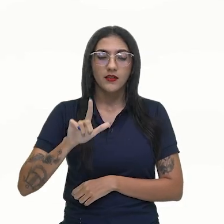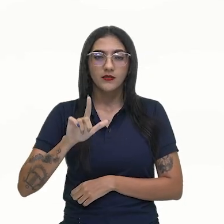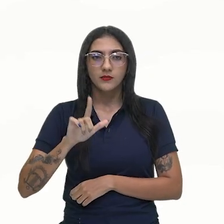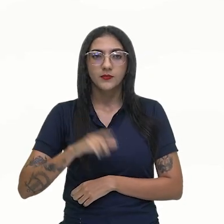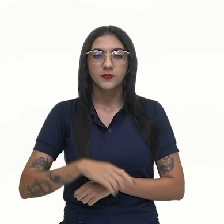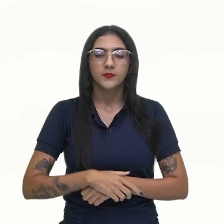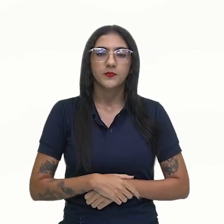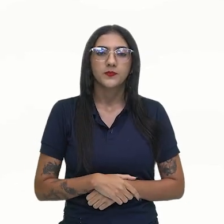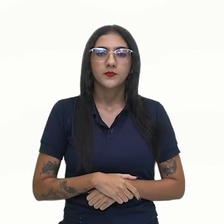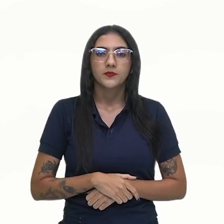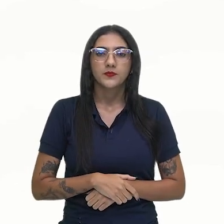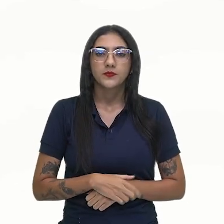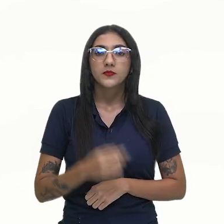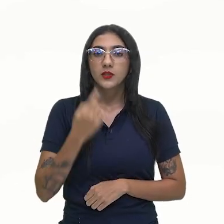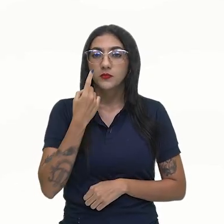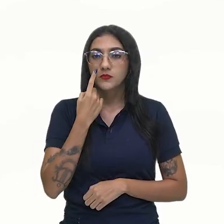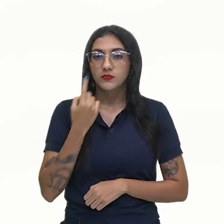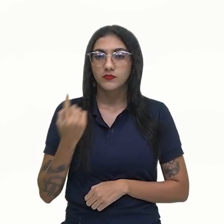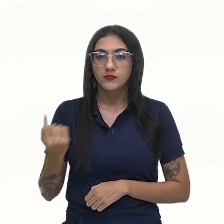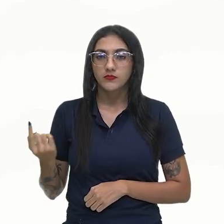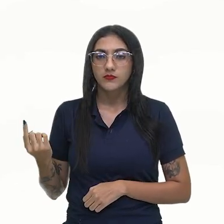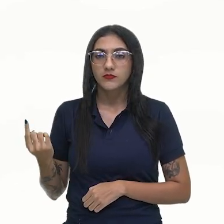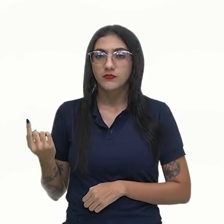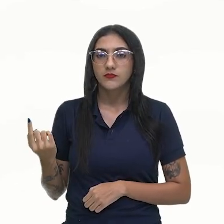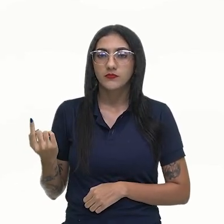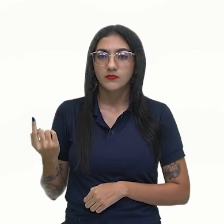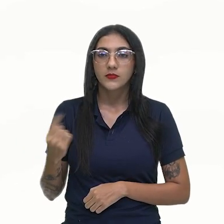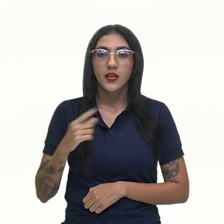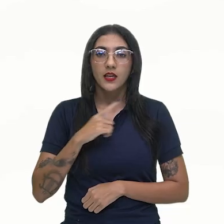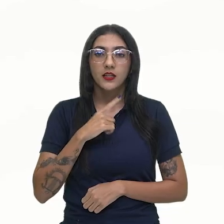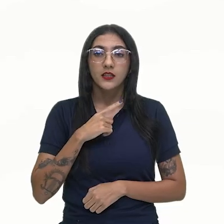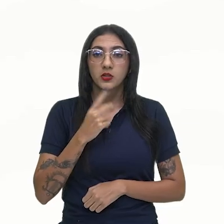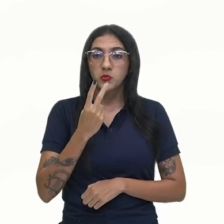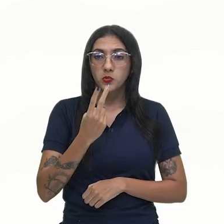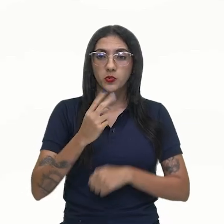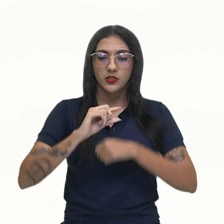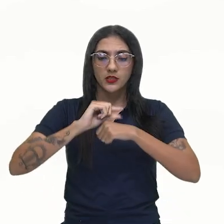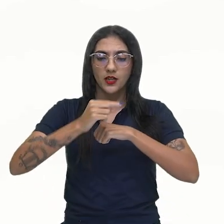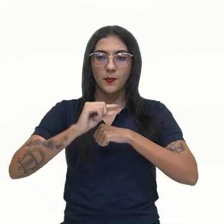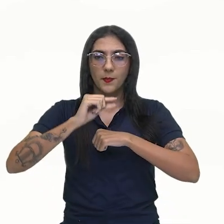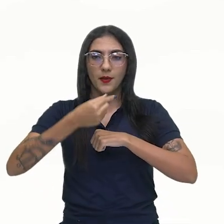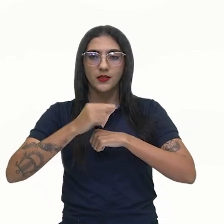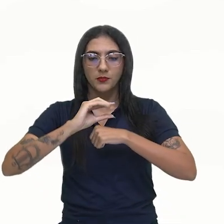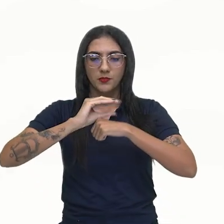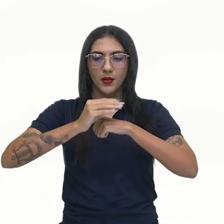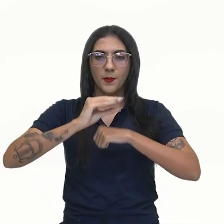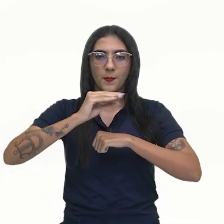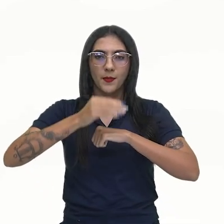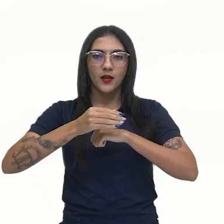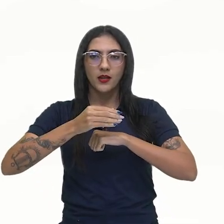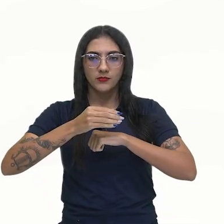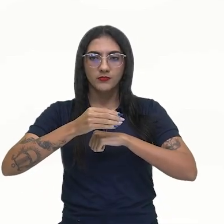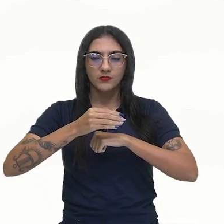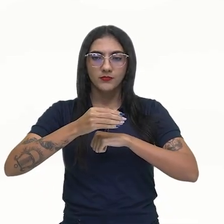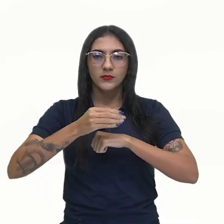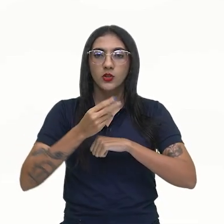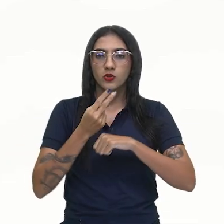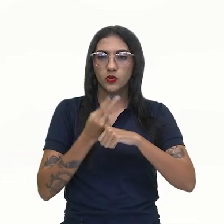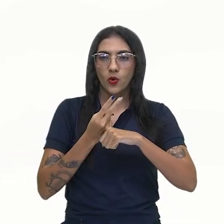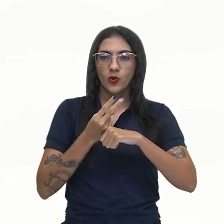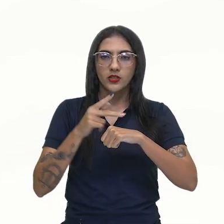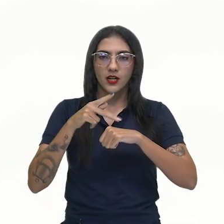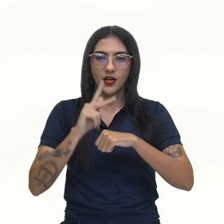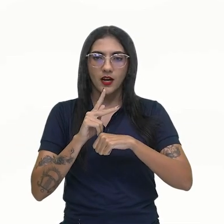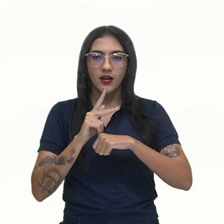quer dizer que esse elemento aqui tem 2 camadas eletrônicas. Tem 2 elétrons na camada K e tem